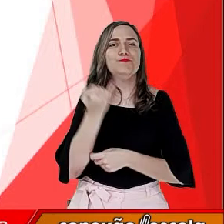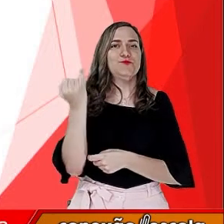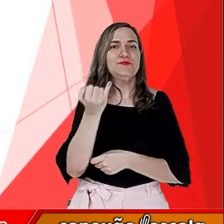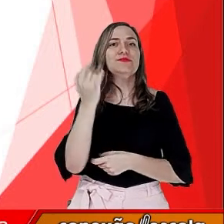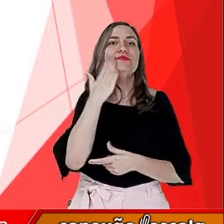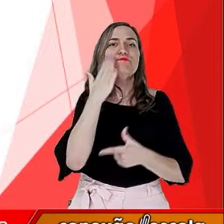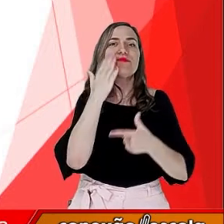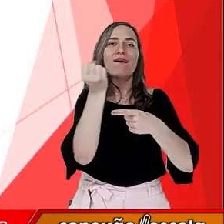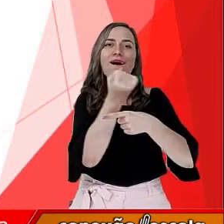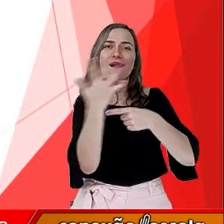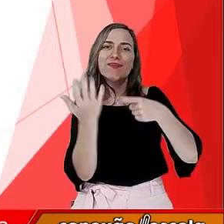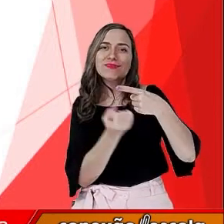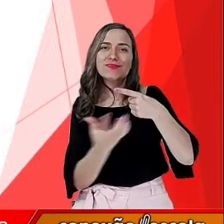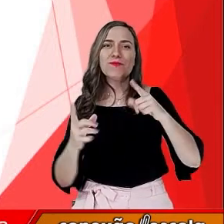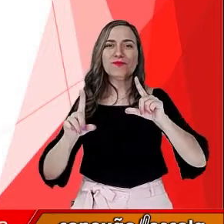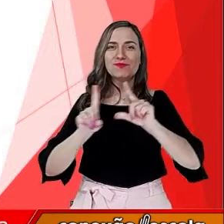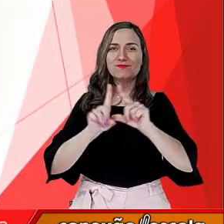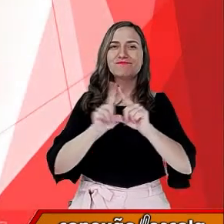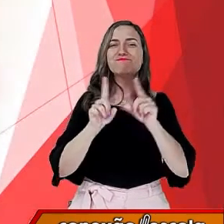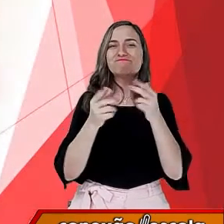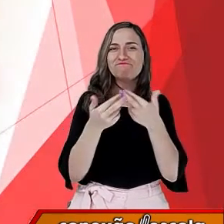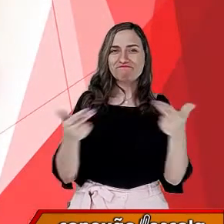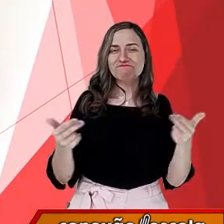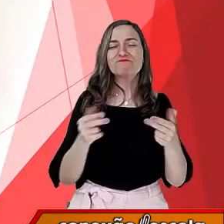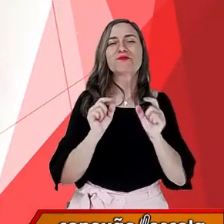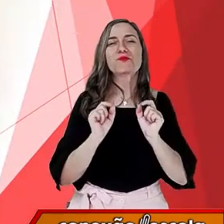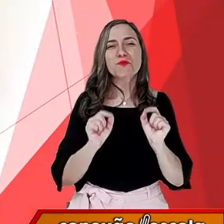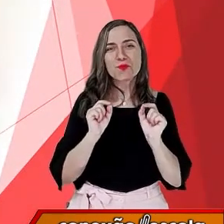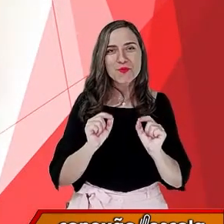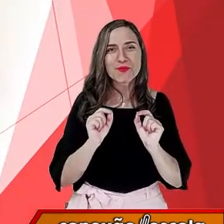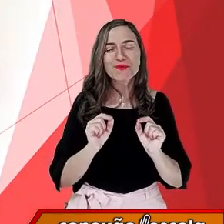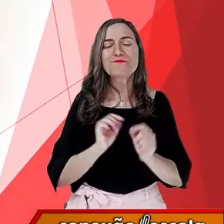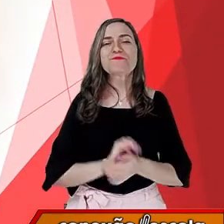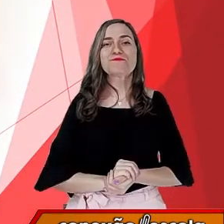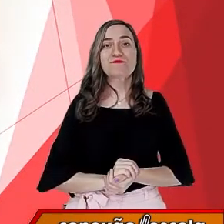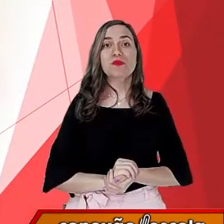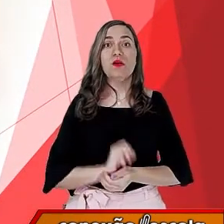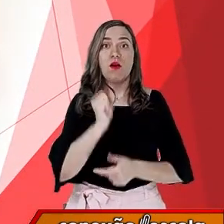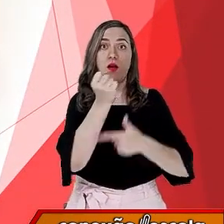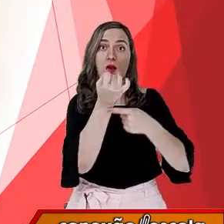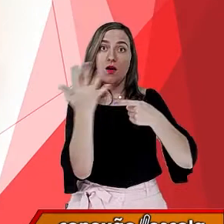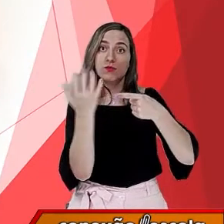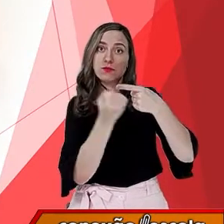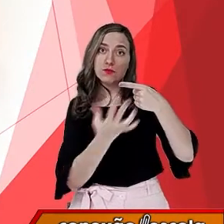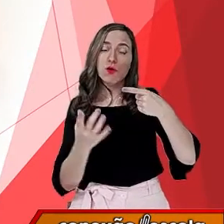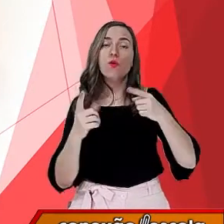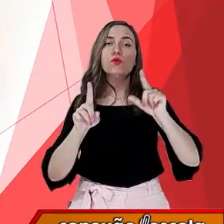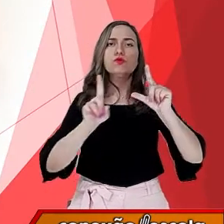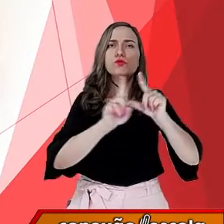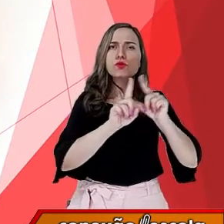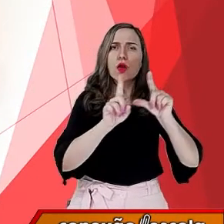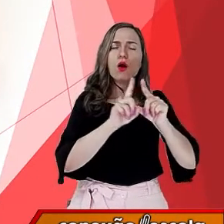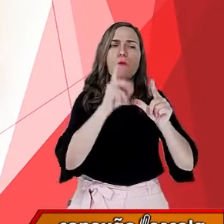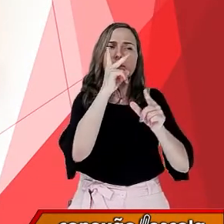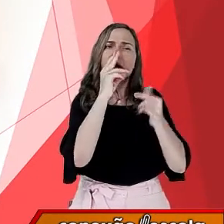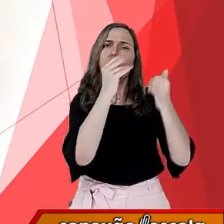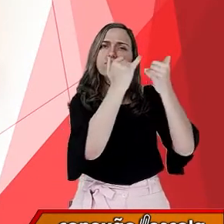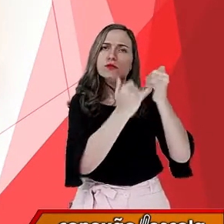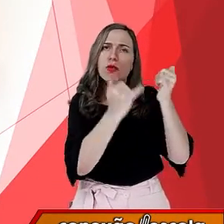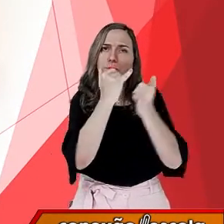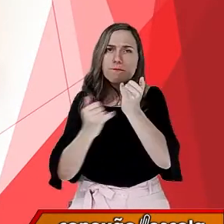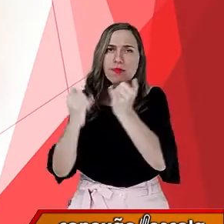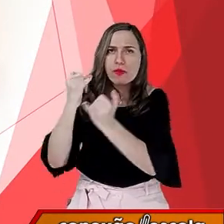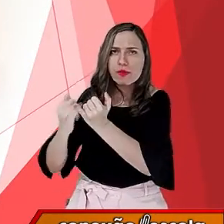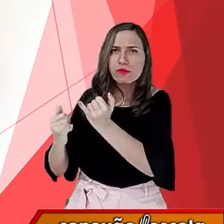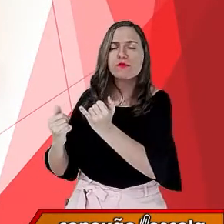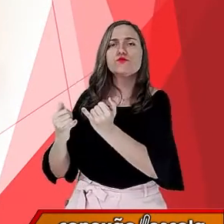razões trigonométricas. As razões trigonométricas, quando feitas num triângulo que tem semelhantes deles,